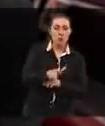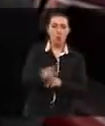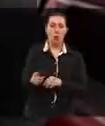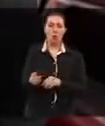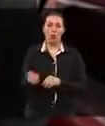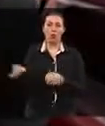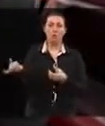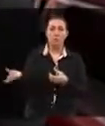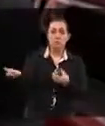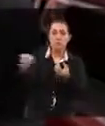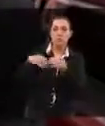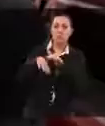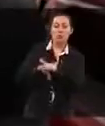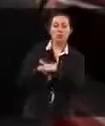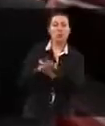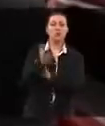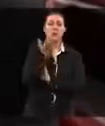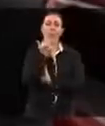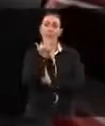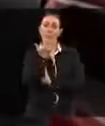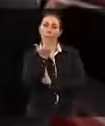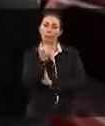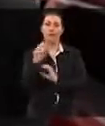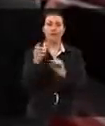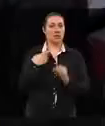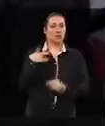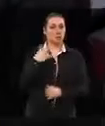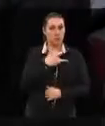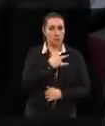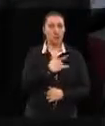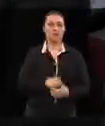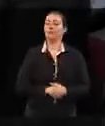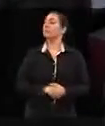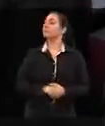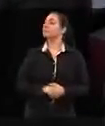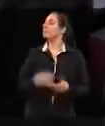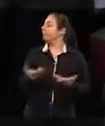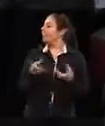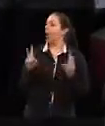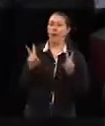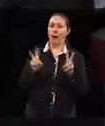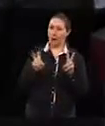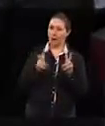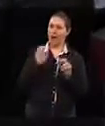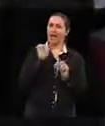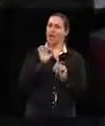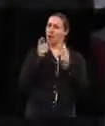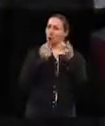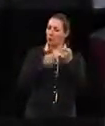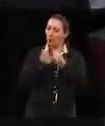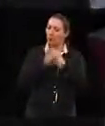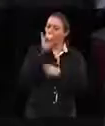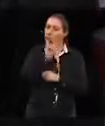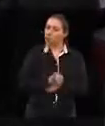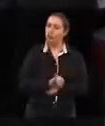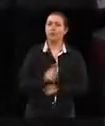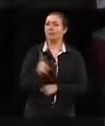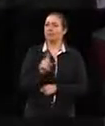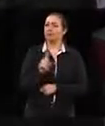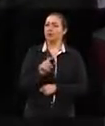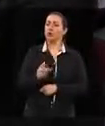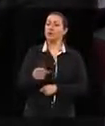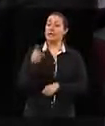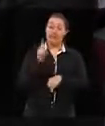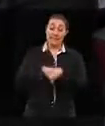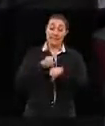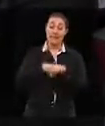inclusões de alimentos saudáveis, né? E é um processo todo. Fernanda, vamos falar um pouquinho, não só na dieta agora, certo, mas no